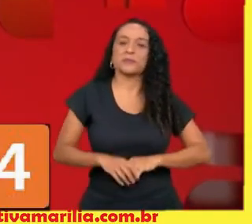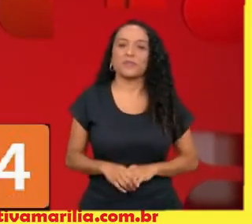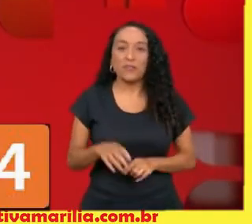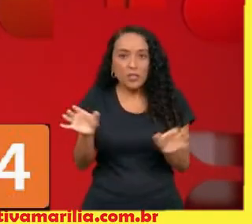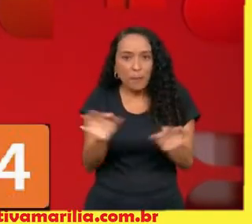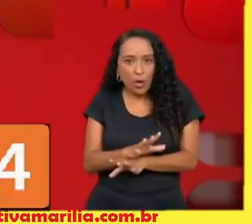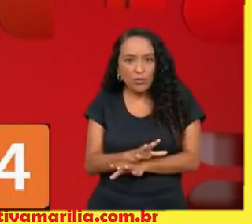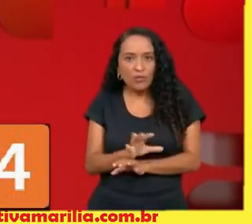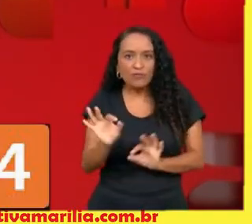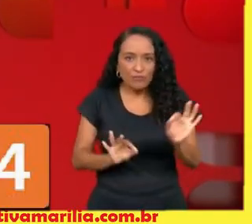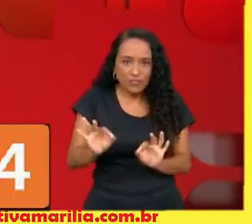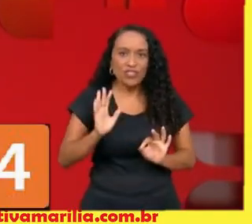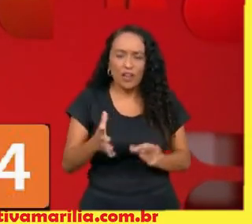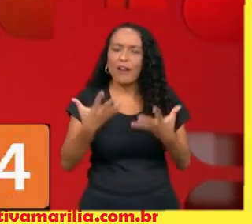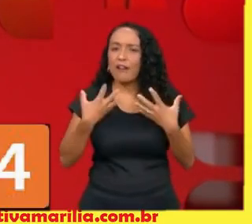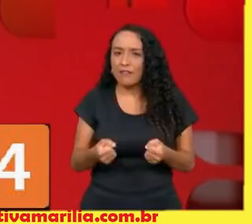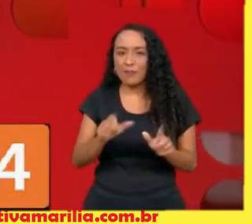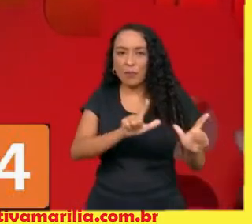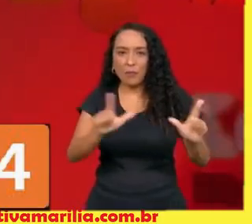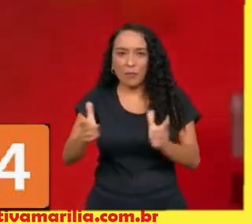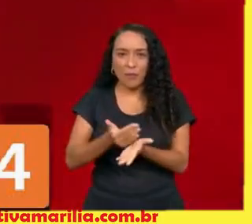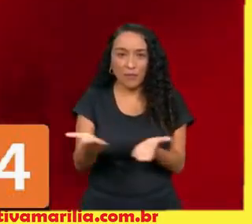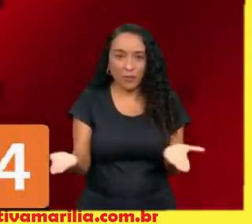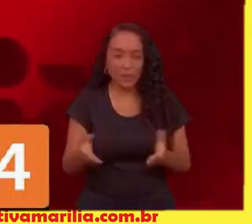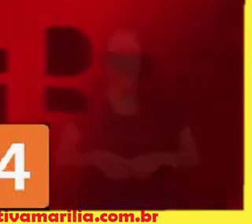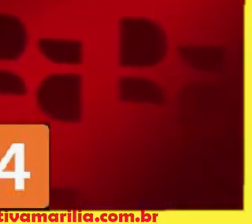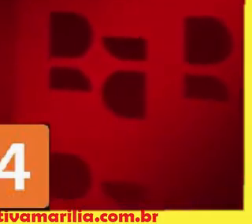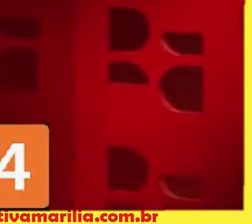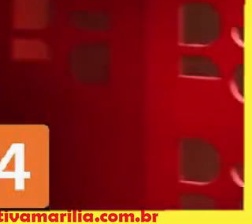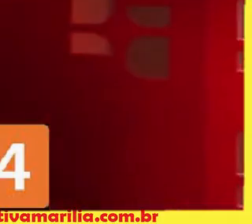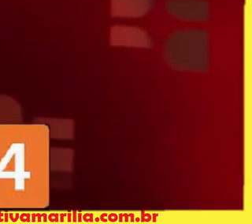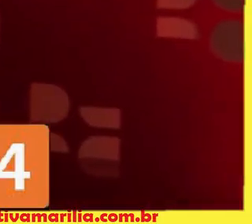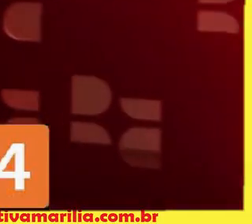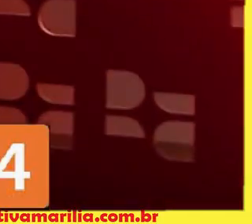prontos? Estão preparadas? Então vamos embora que o programa já vai começar.